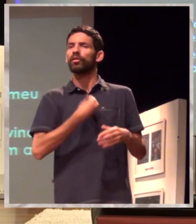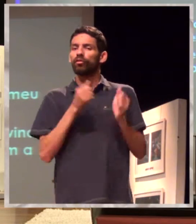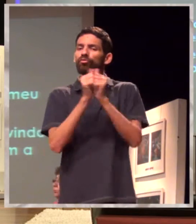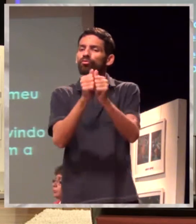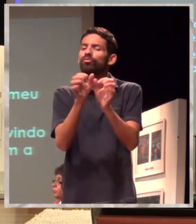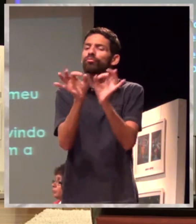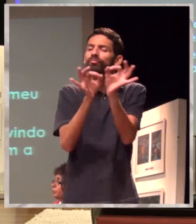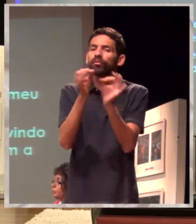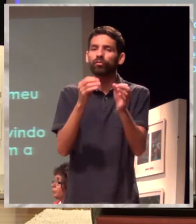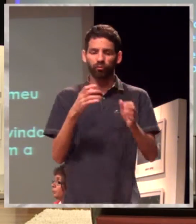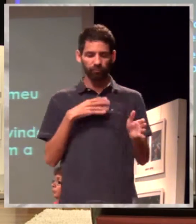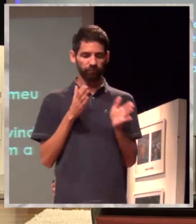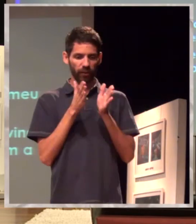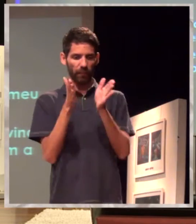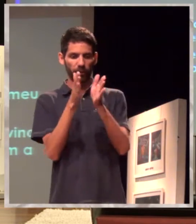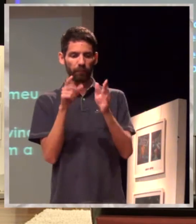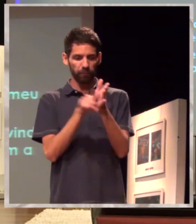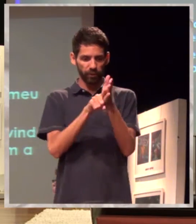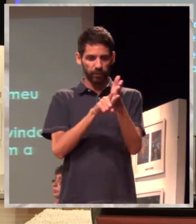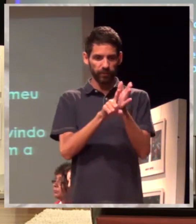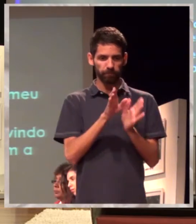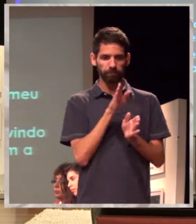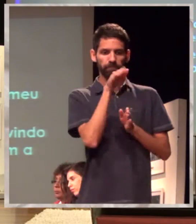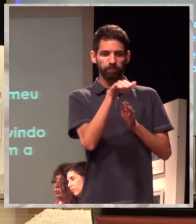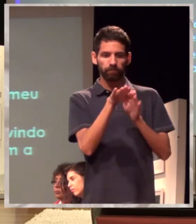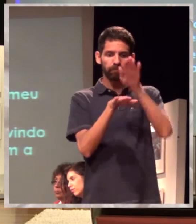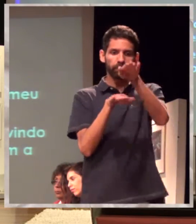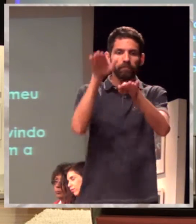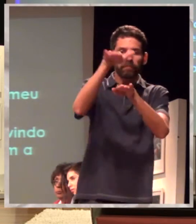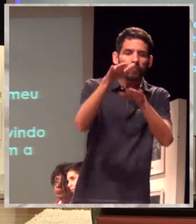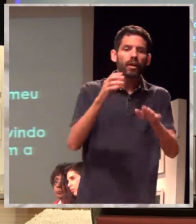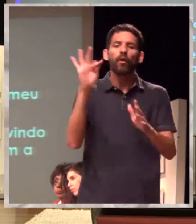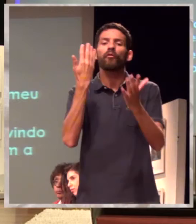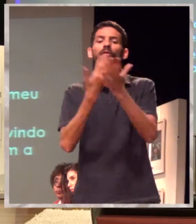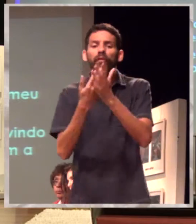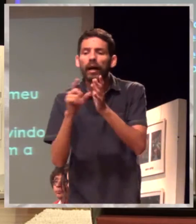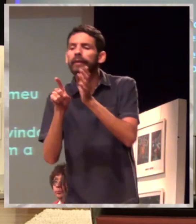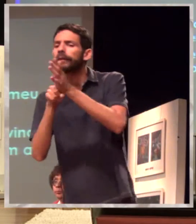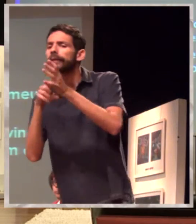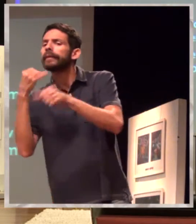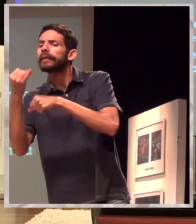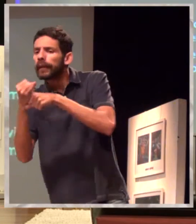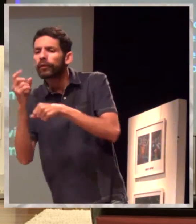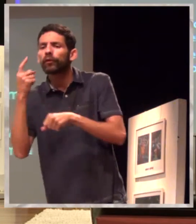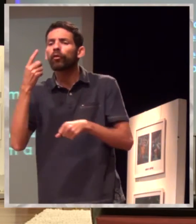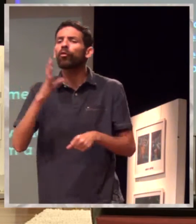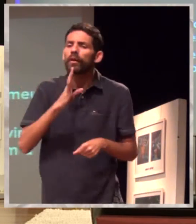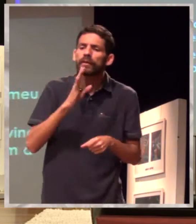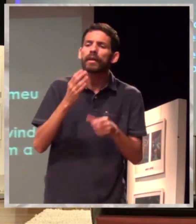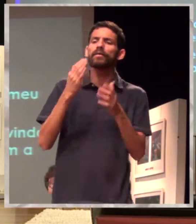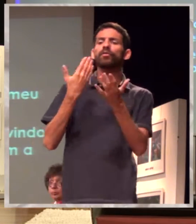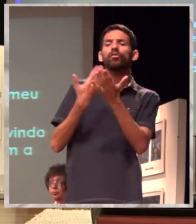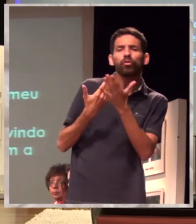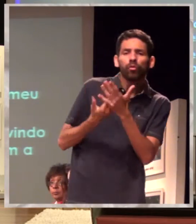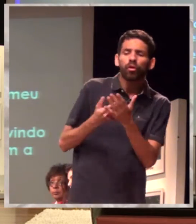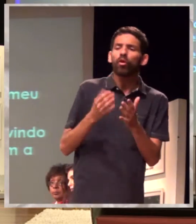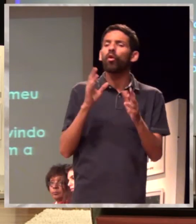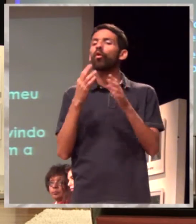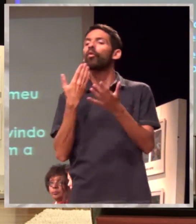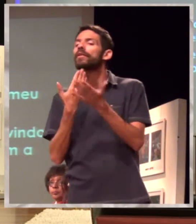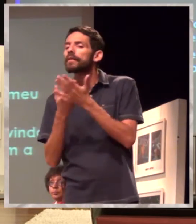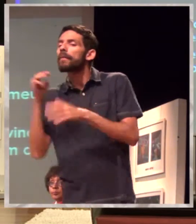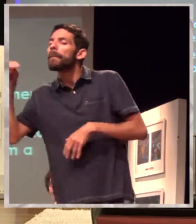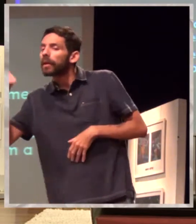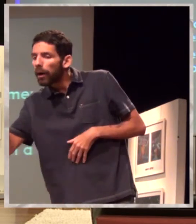pais, todo um caminho de pesquisa para que eles fossem à universidade, entrassem na internet, vissem os cursos, conversassem com matemáticos,